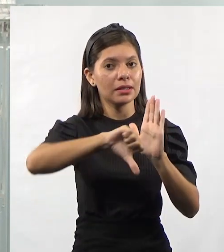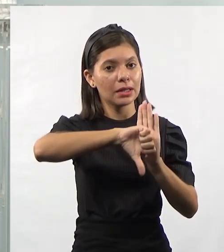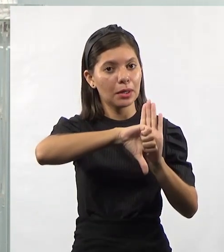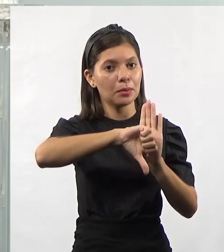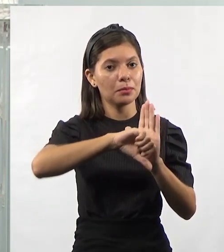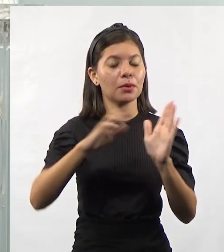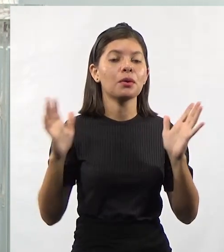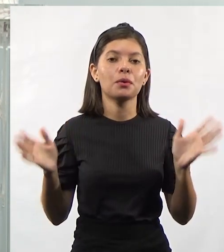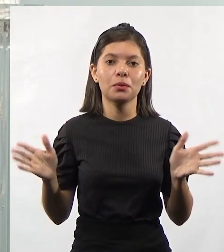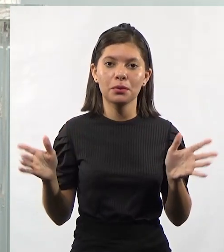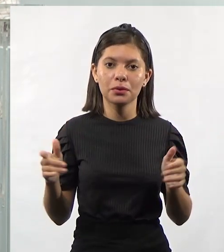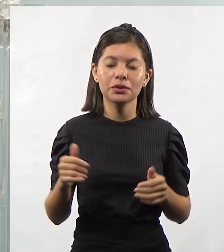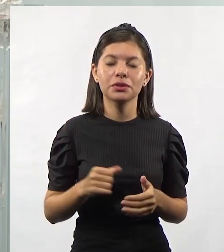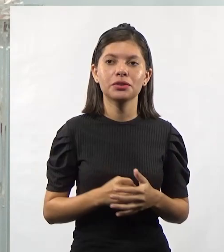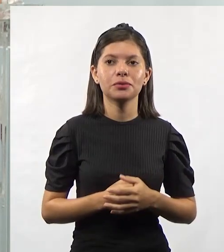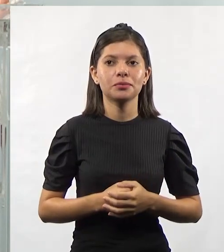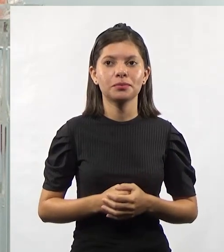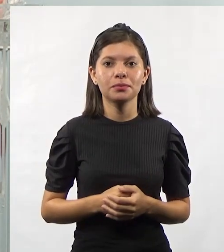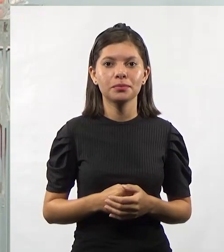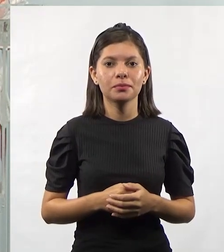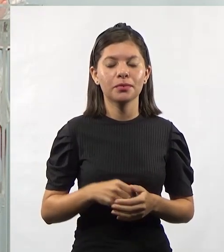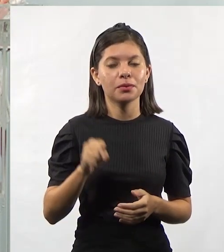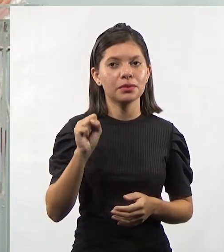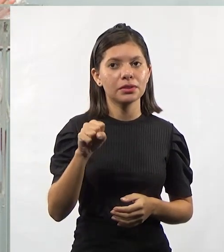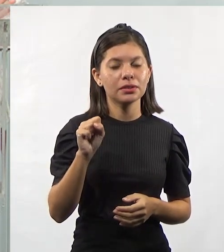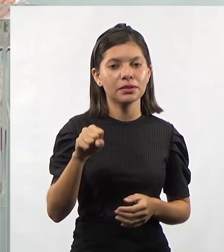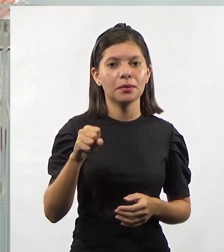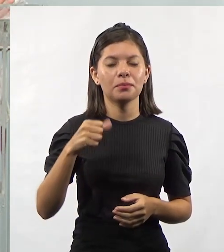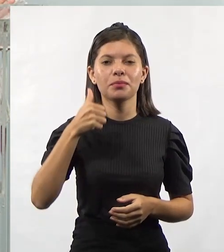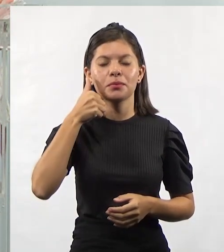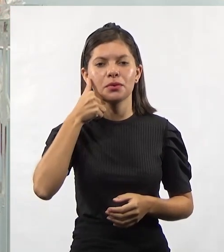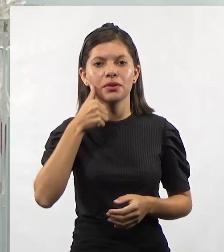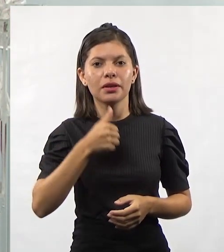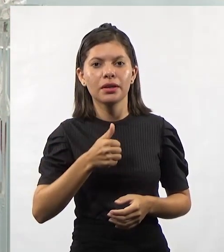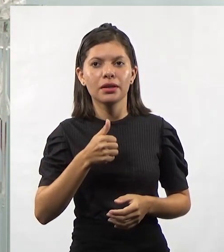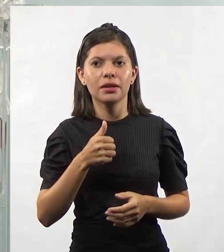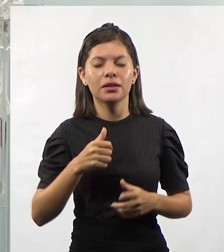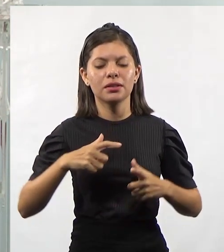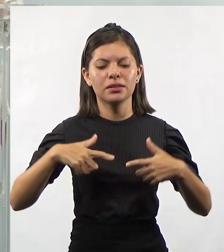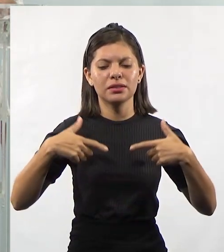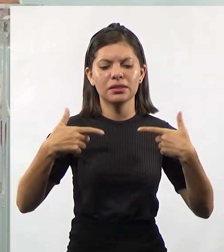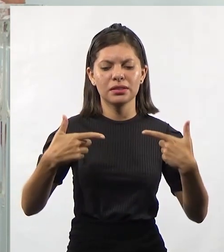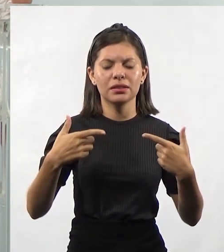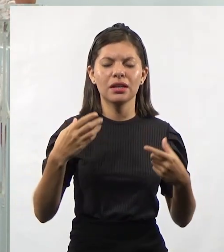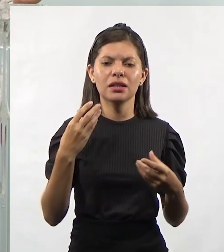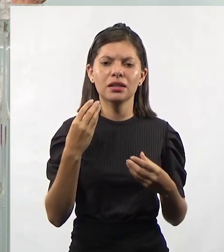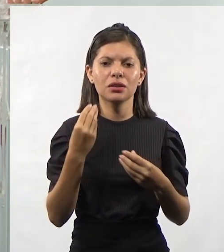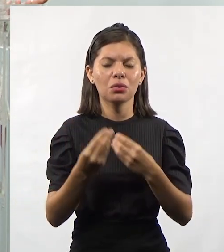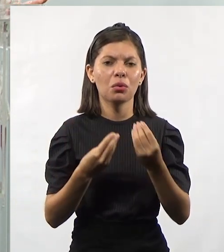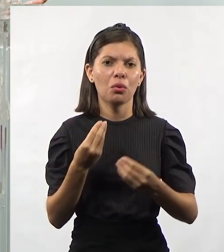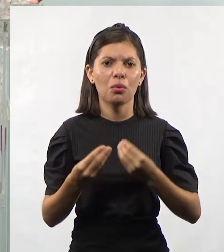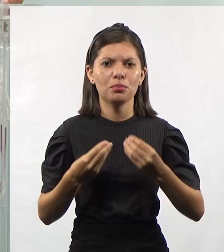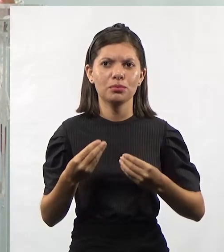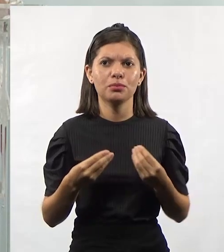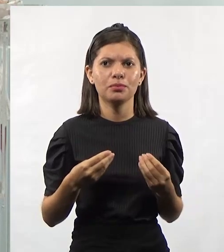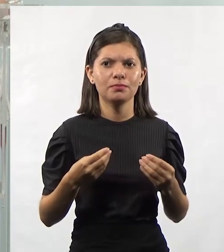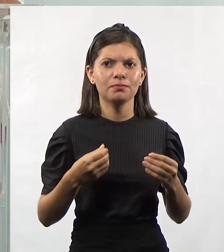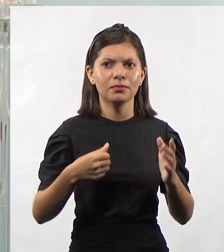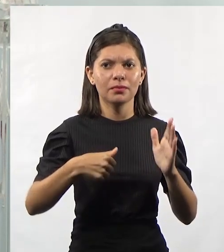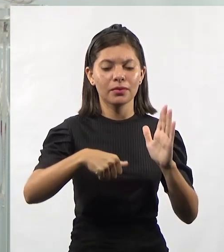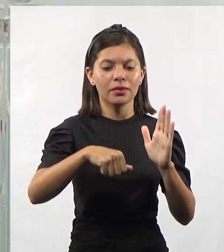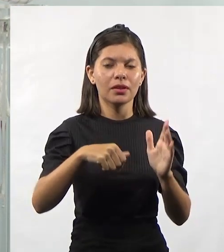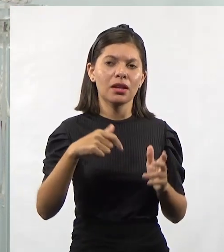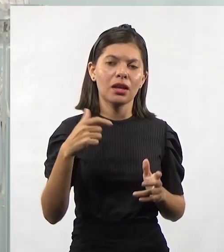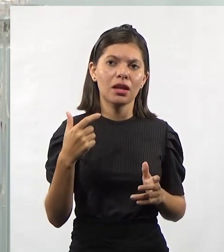e hoje são. A maneira como as mulheres eram tratadas pelos homens, né, de uma maneira violenta, era